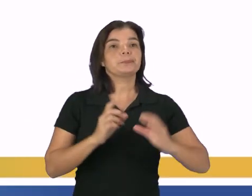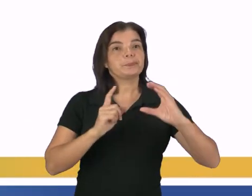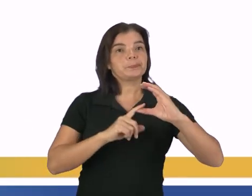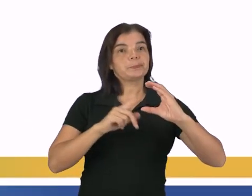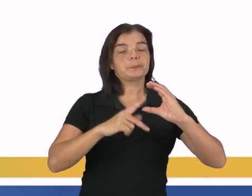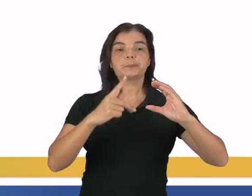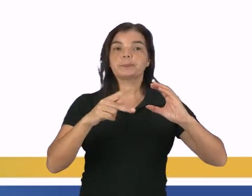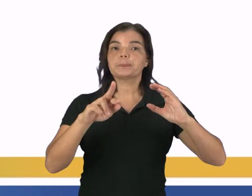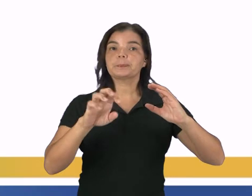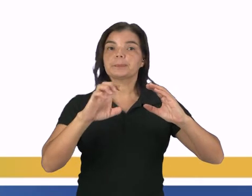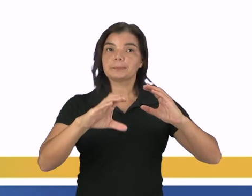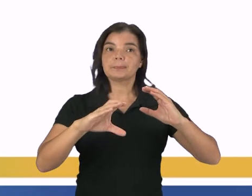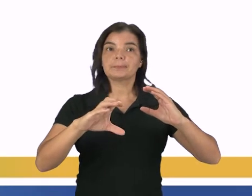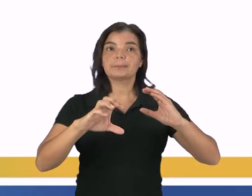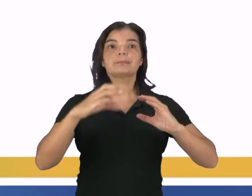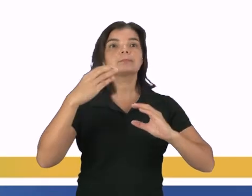habitats.